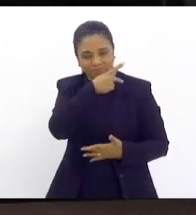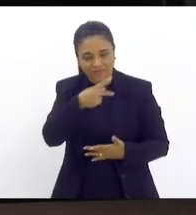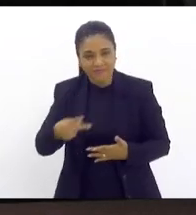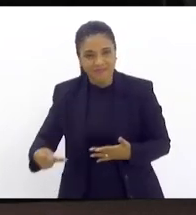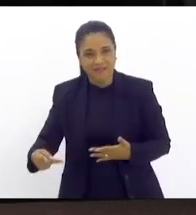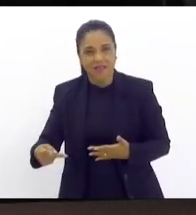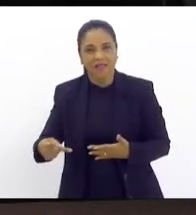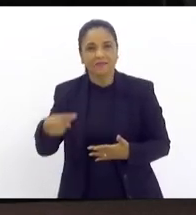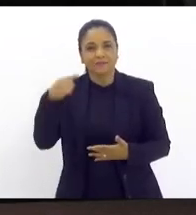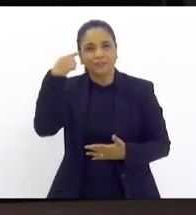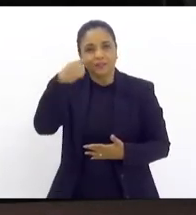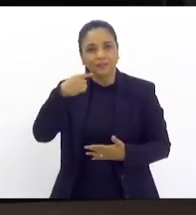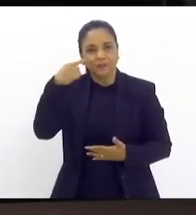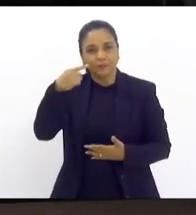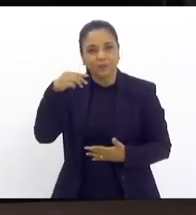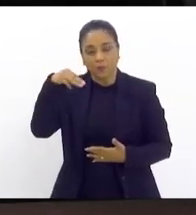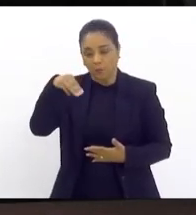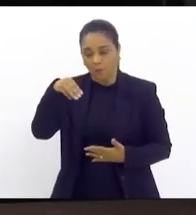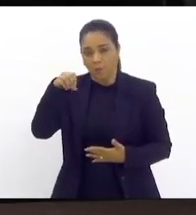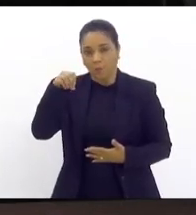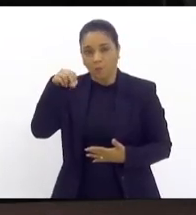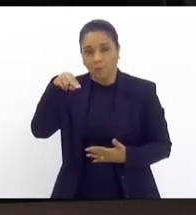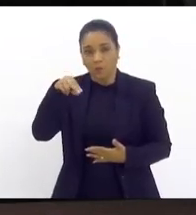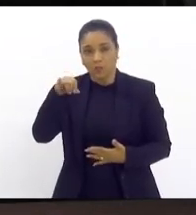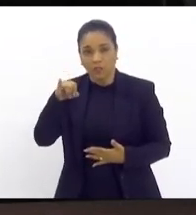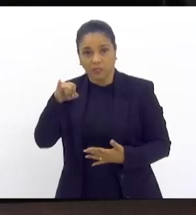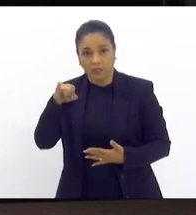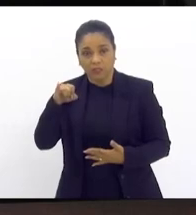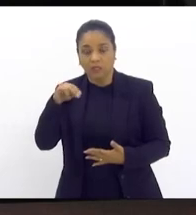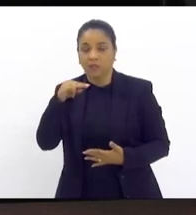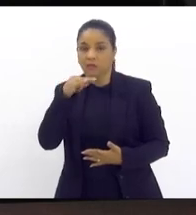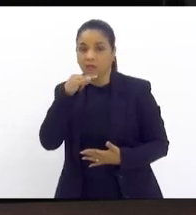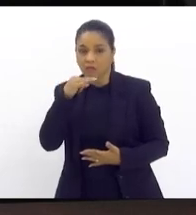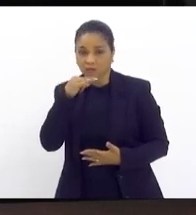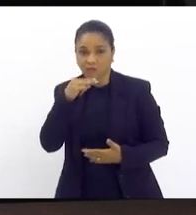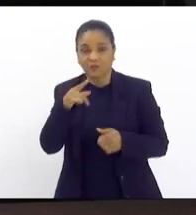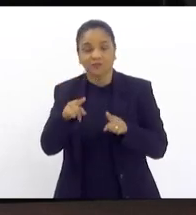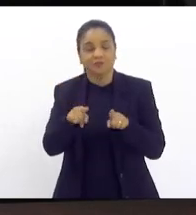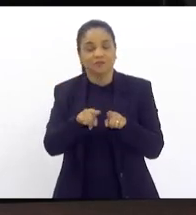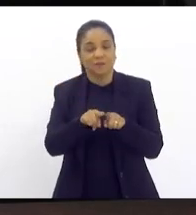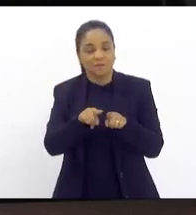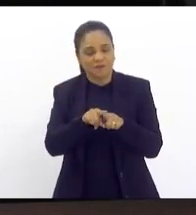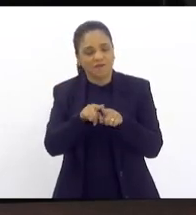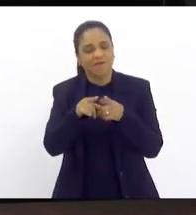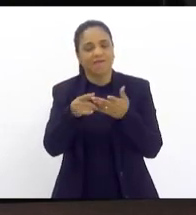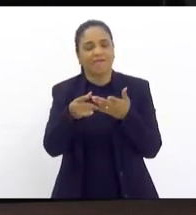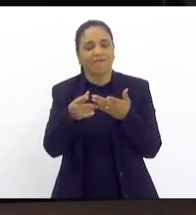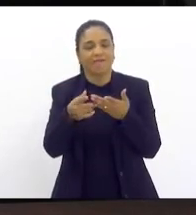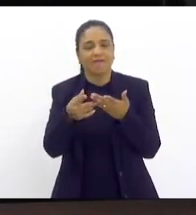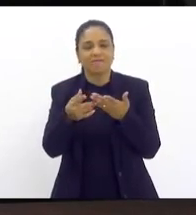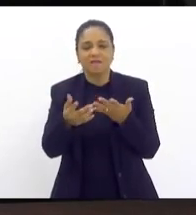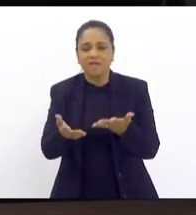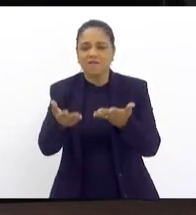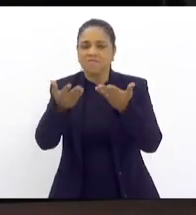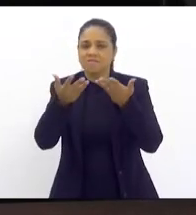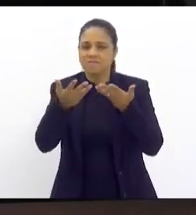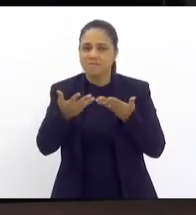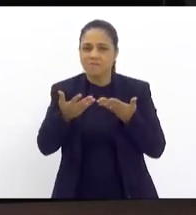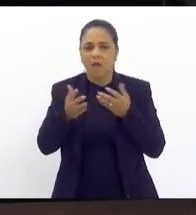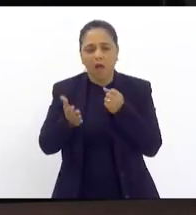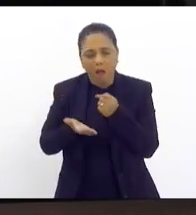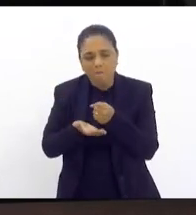Deputado muni Neto possa acontecer e que receba Presidente o apoio de